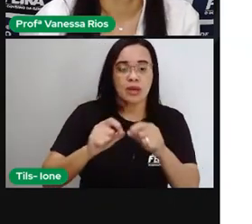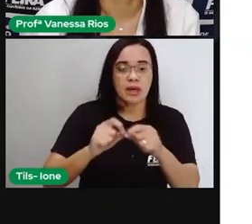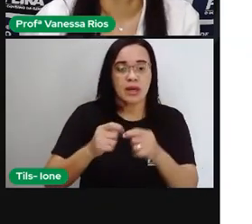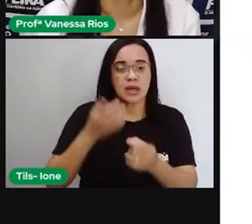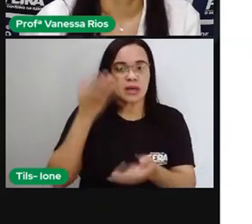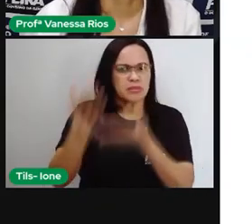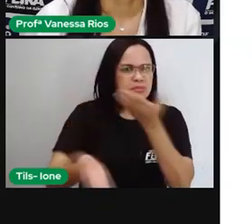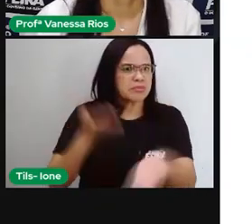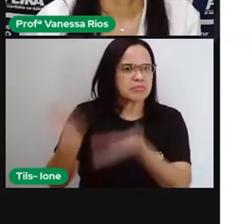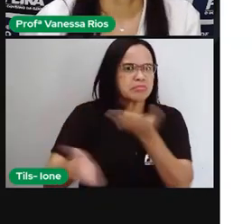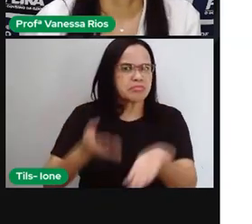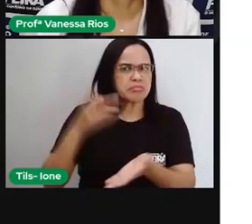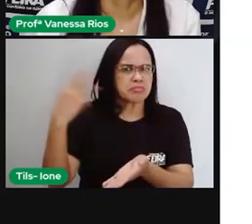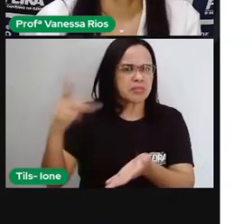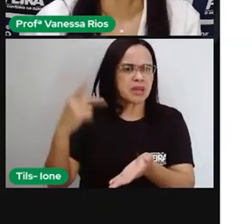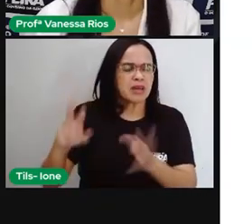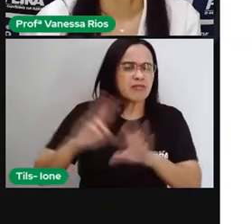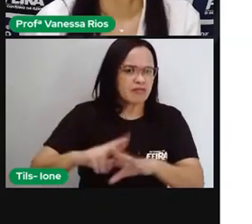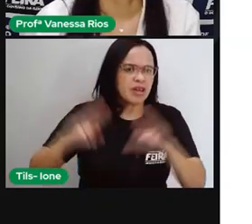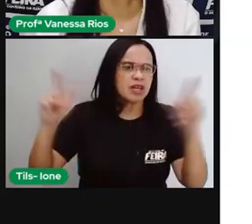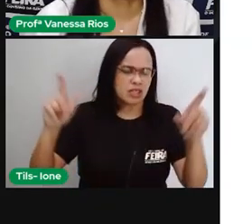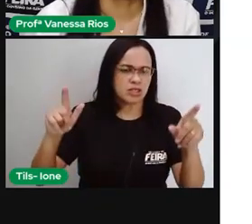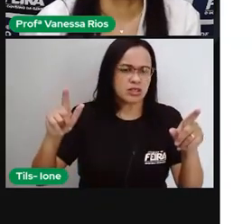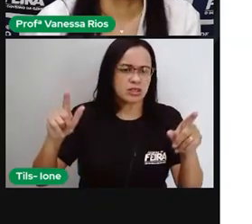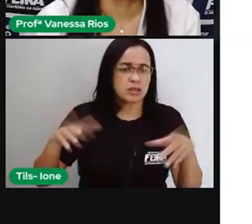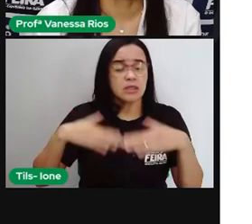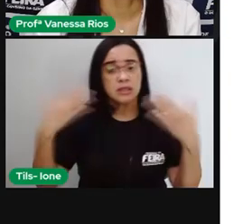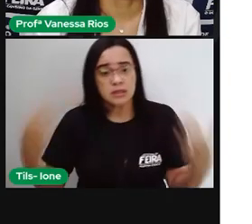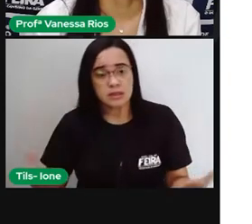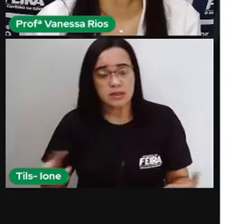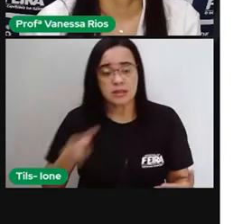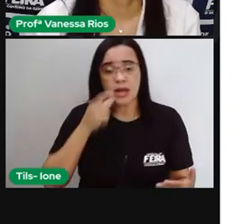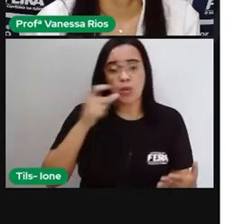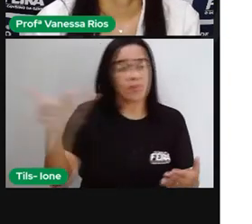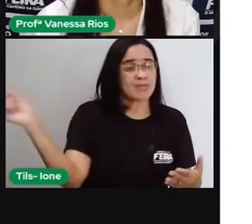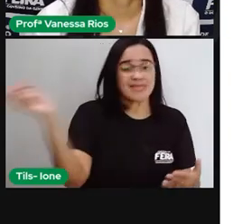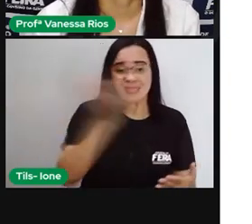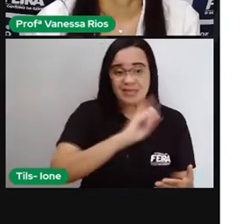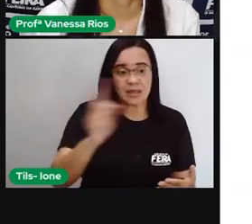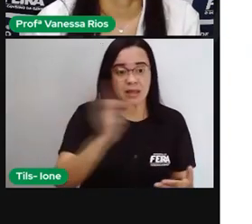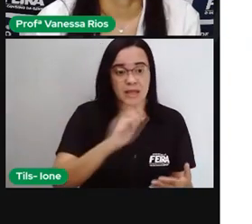Olha só, diga não à intolerância religiosa.